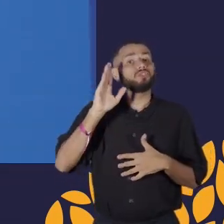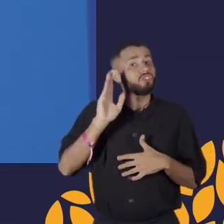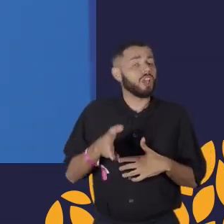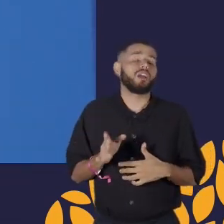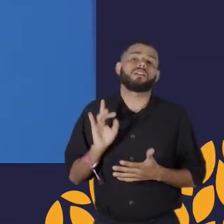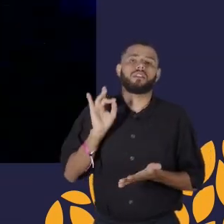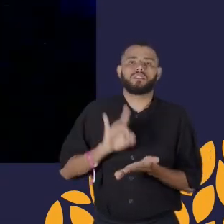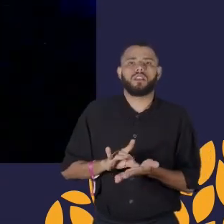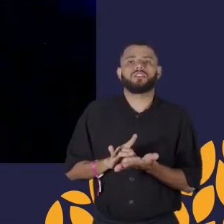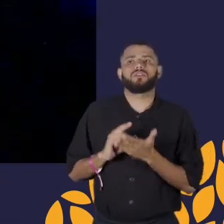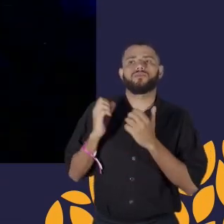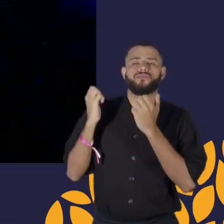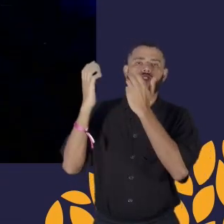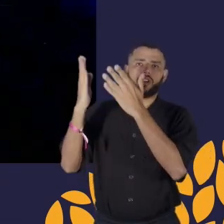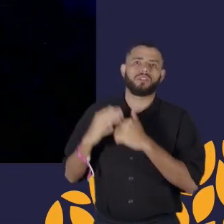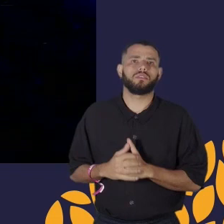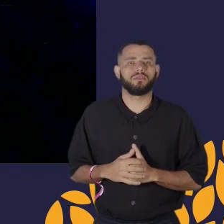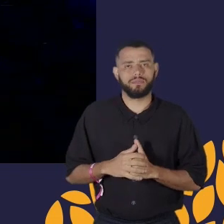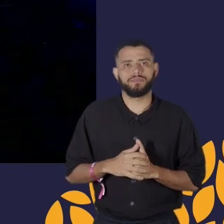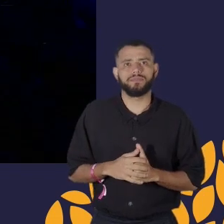que eu coloquei ali no final,